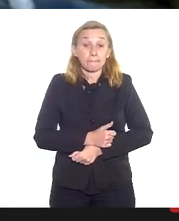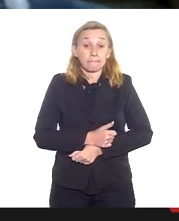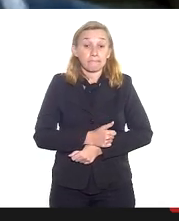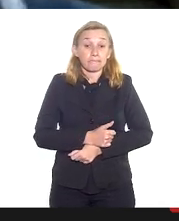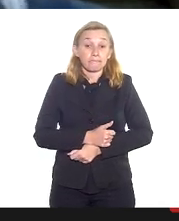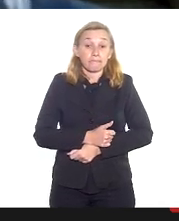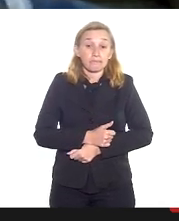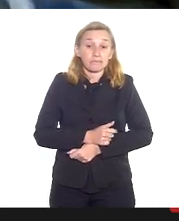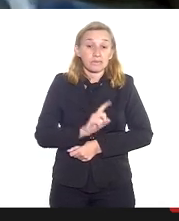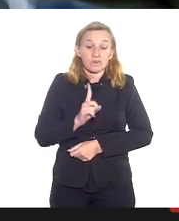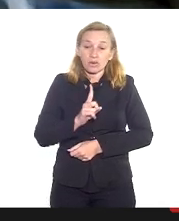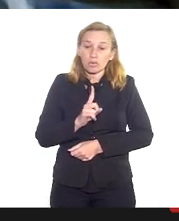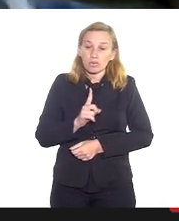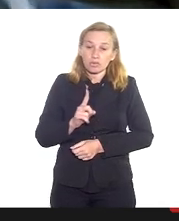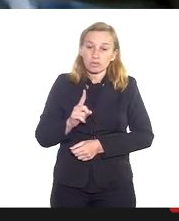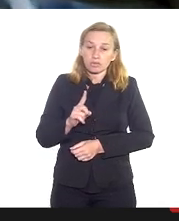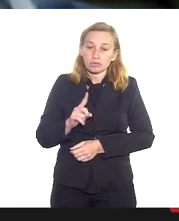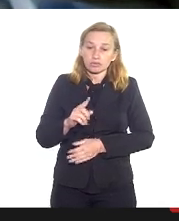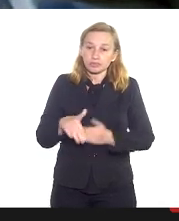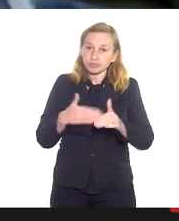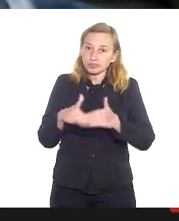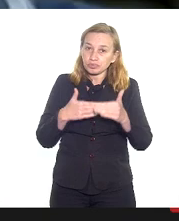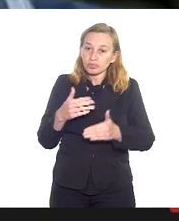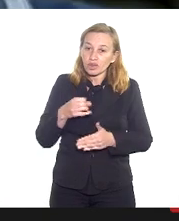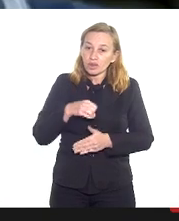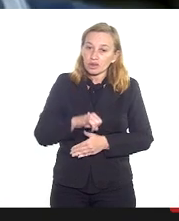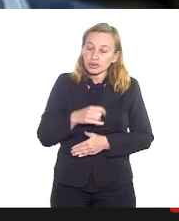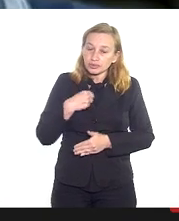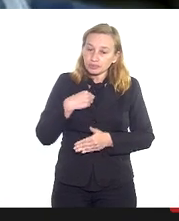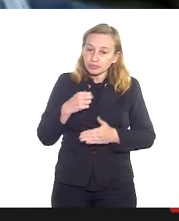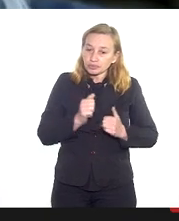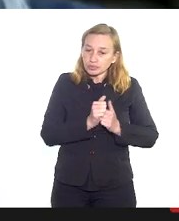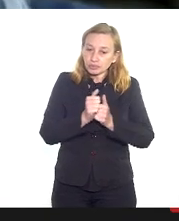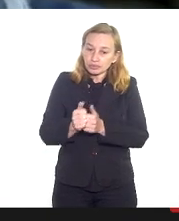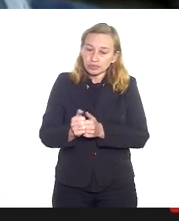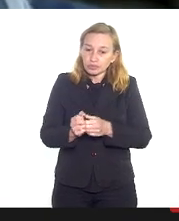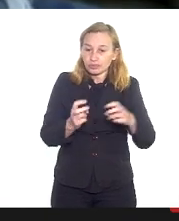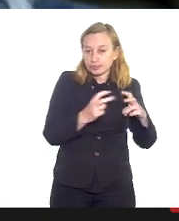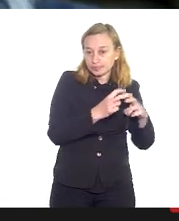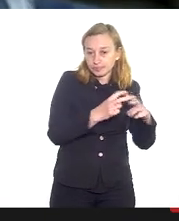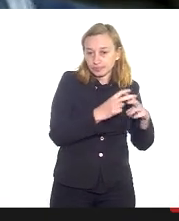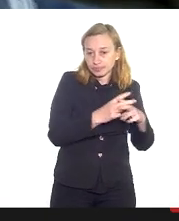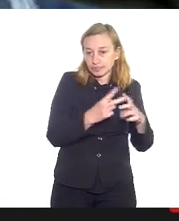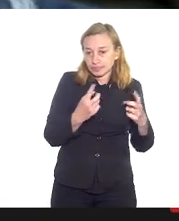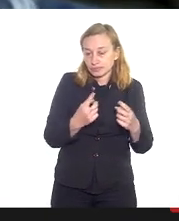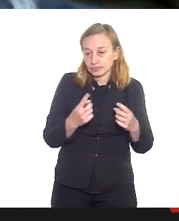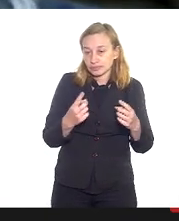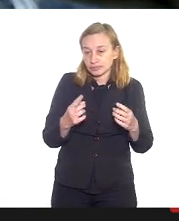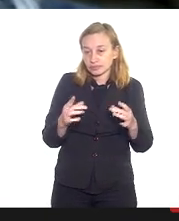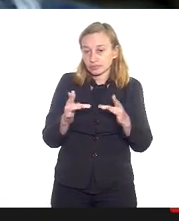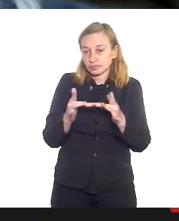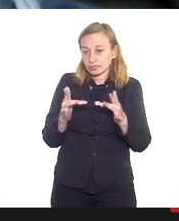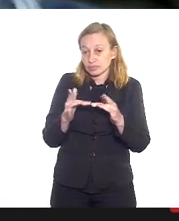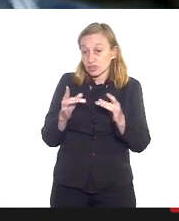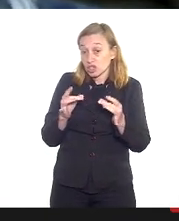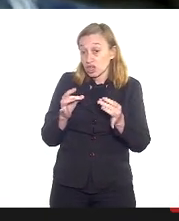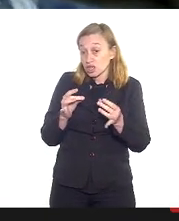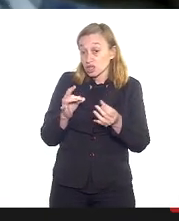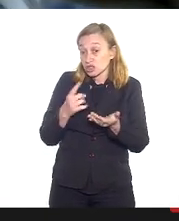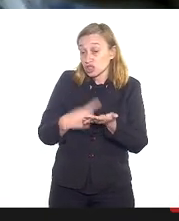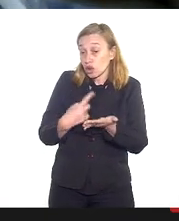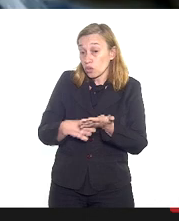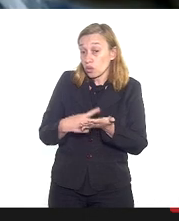as coisas não caminham se nós conduzirmos a guerra de acordo com o adversário pensa, porque ele